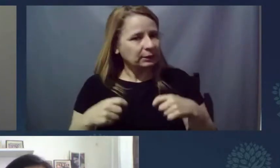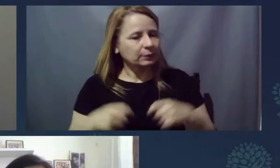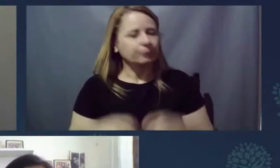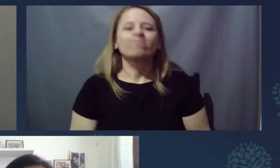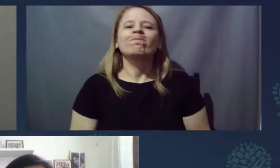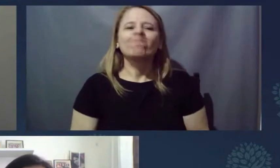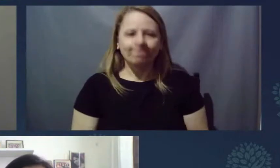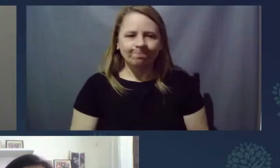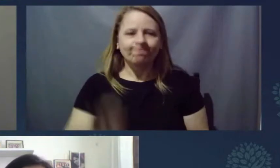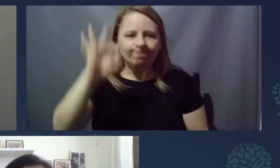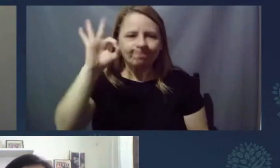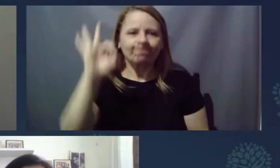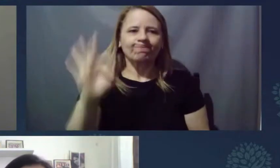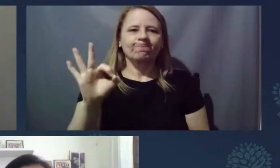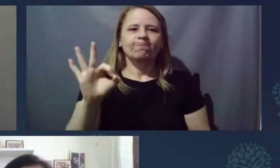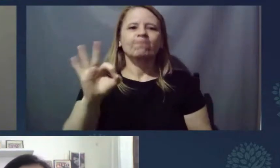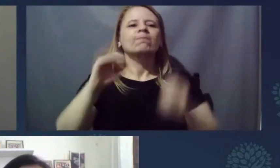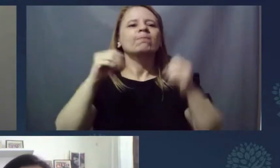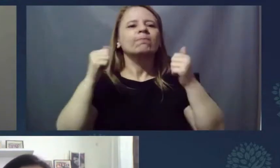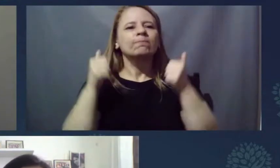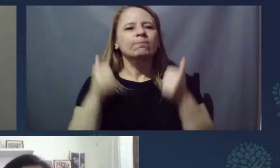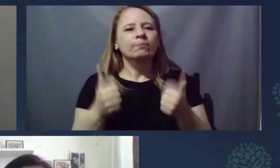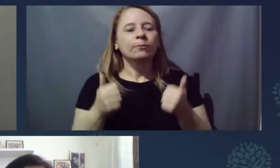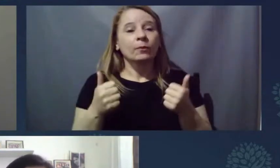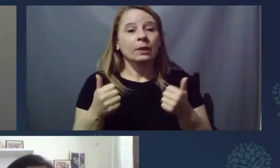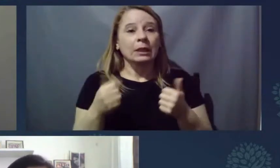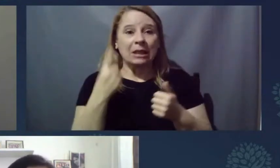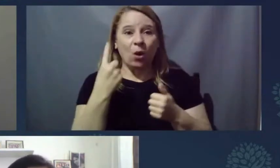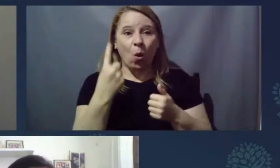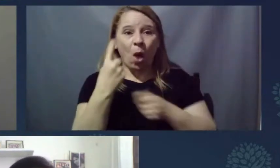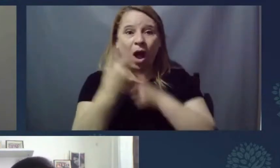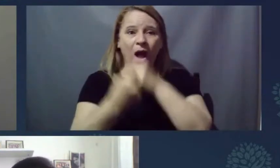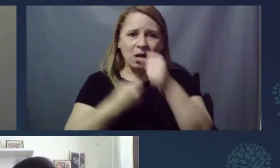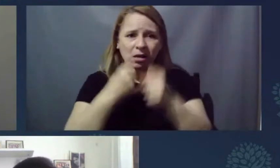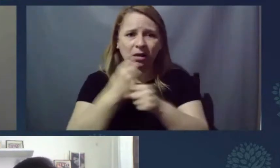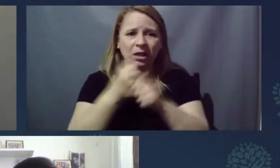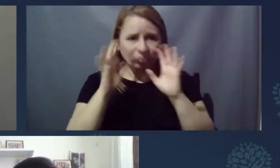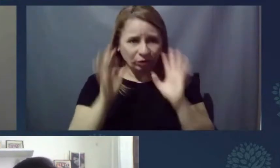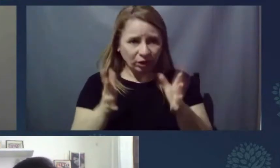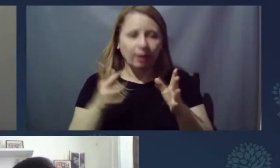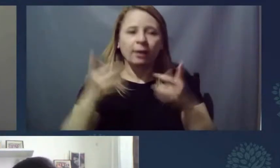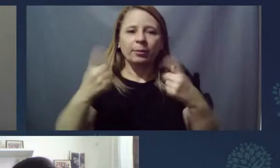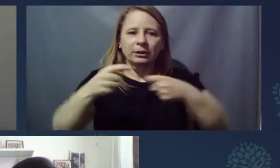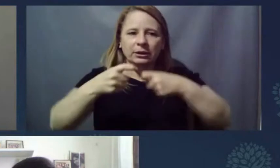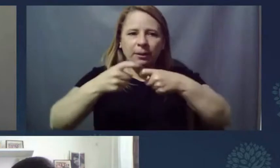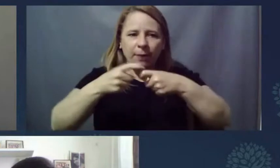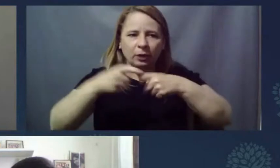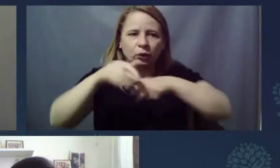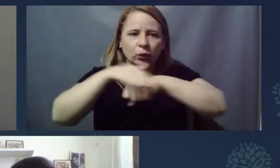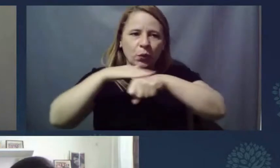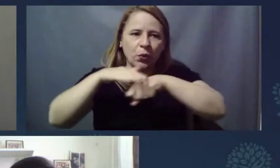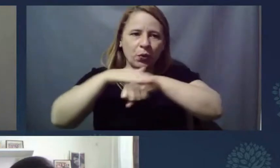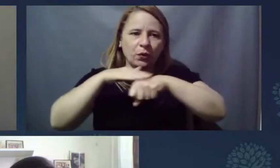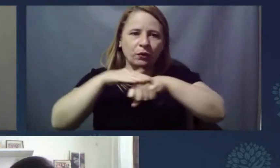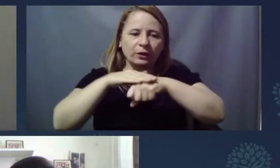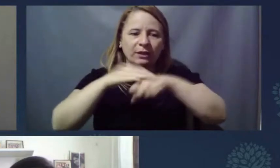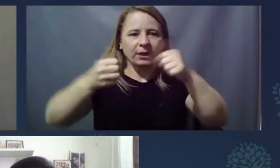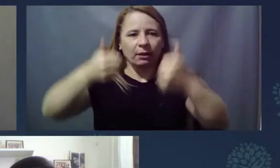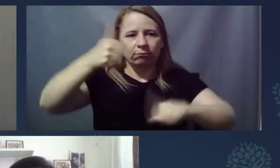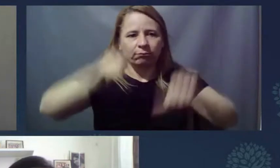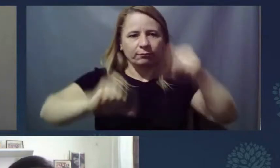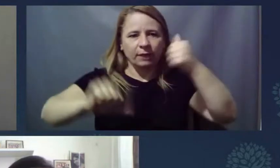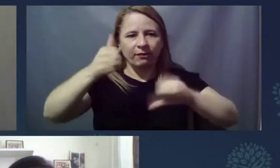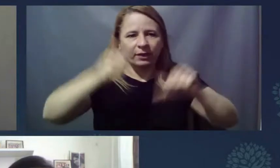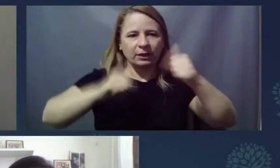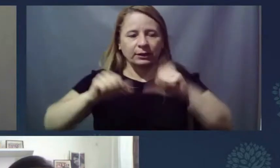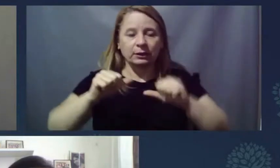aqui, obviamente, você precisa conversar com o seu médico, reavaliar tudo direitinho, como é que está sendo feito o tratamento. Você